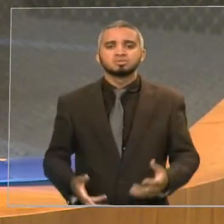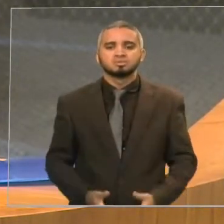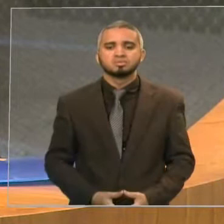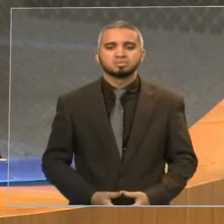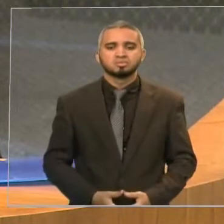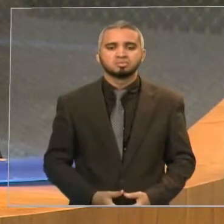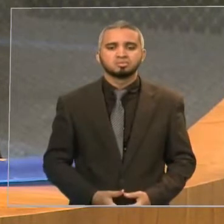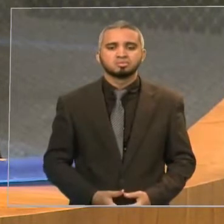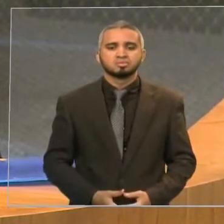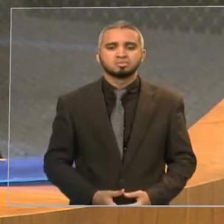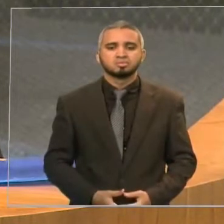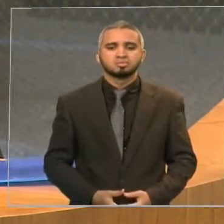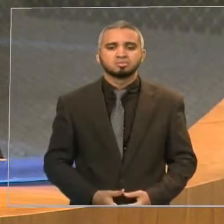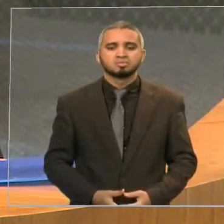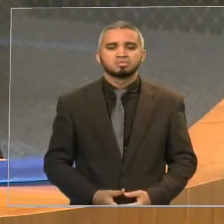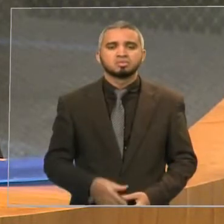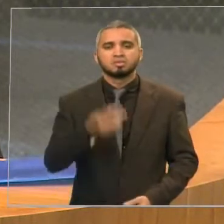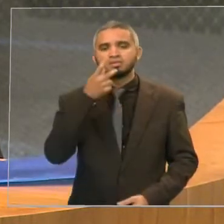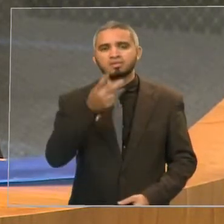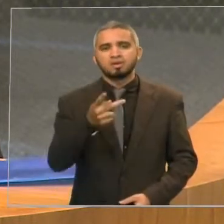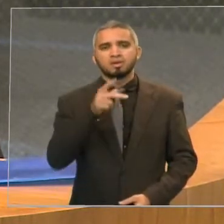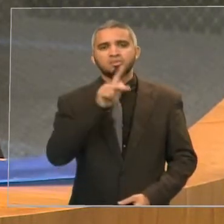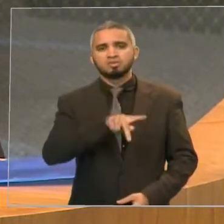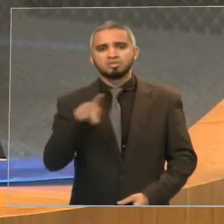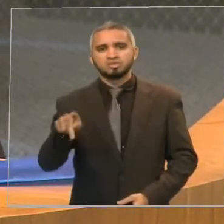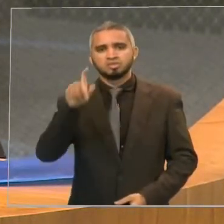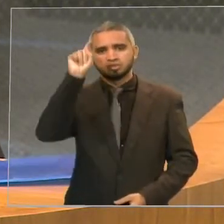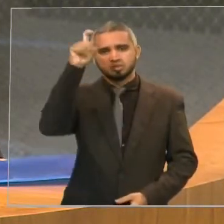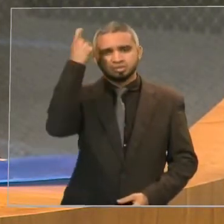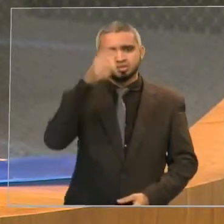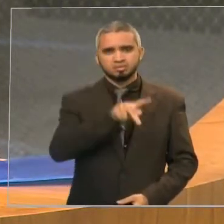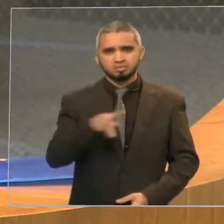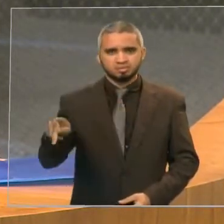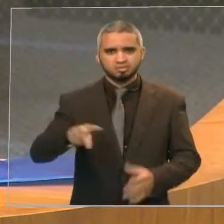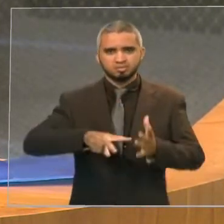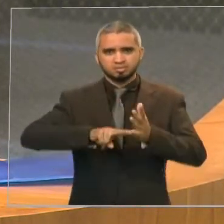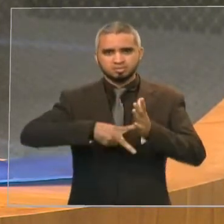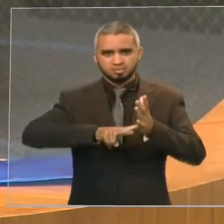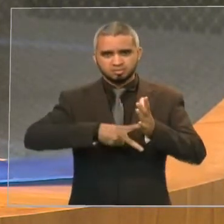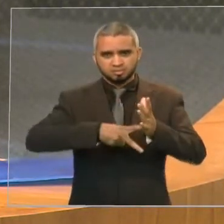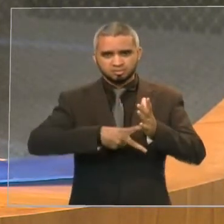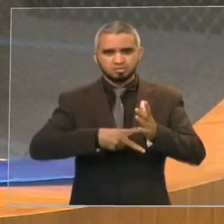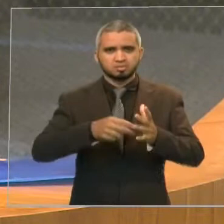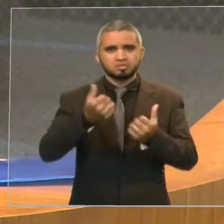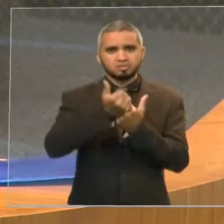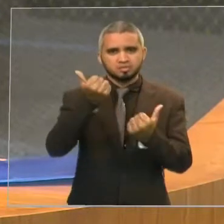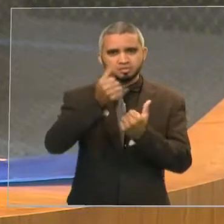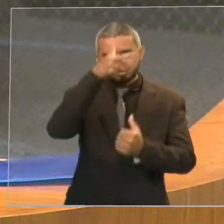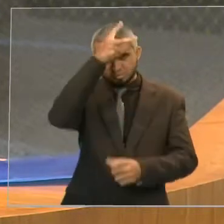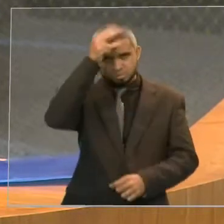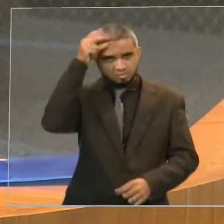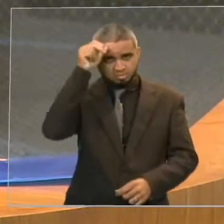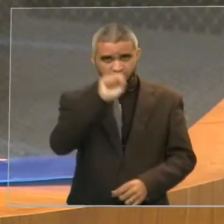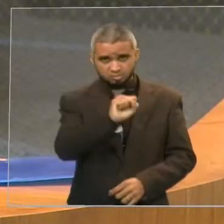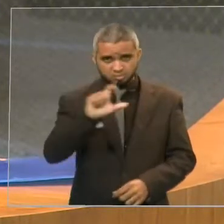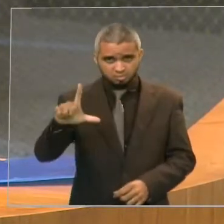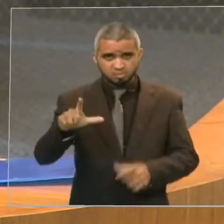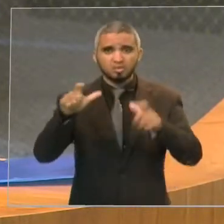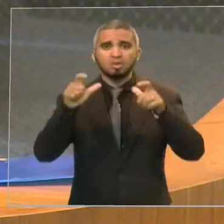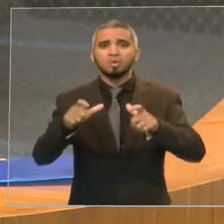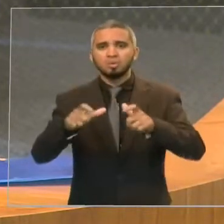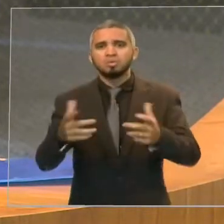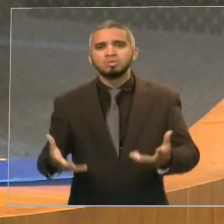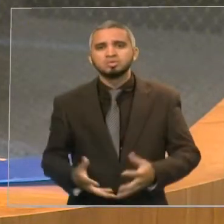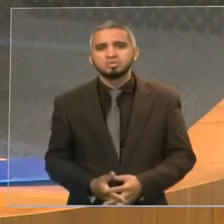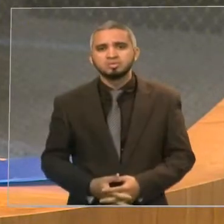Se diz professor, ex-presidente do sindicato, vice-prefeito de São Luís, onde está? Nas escolas públicas